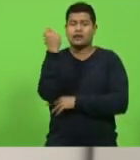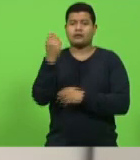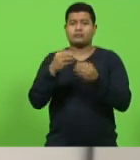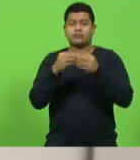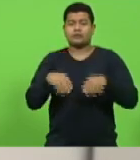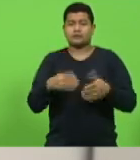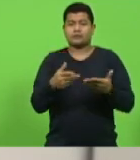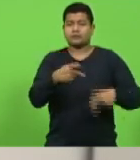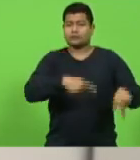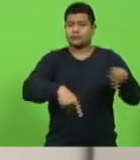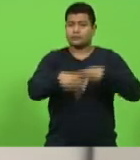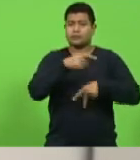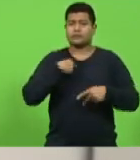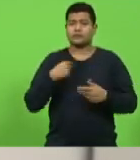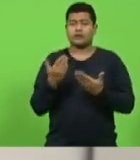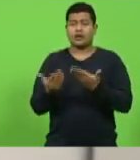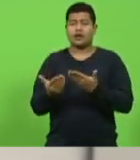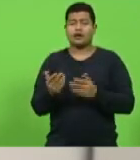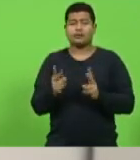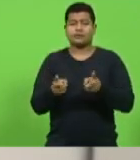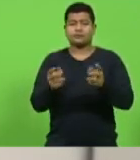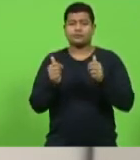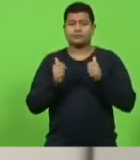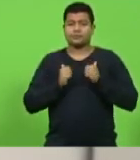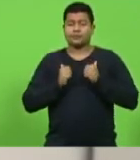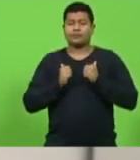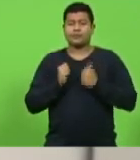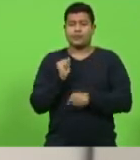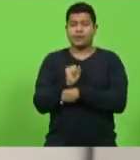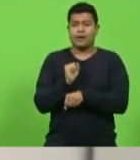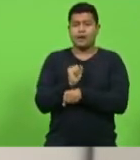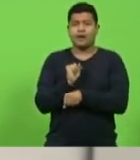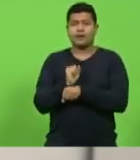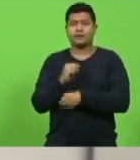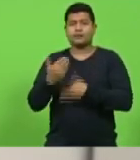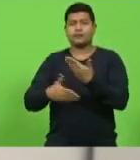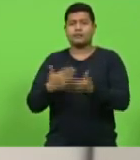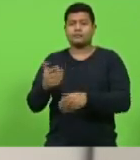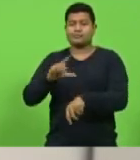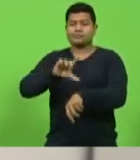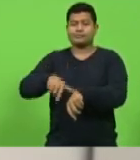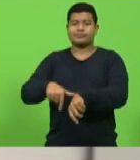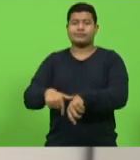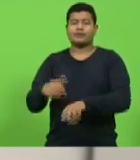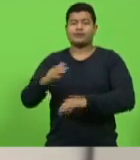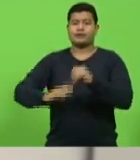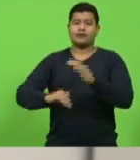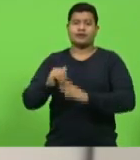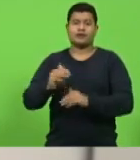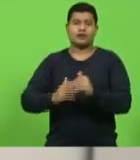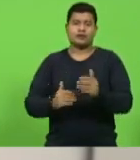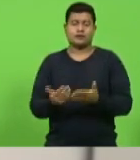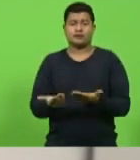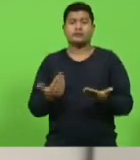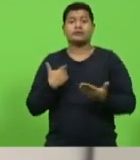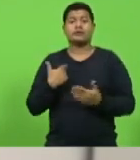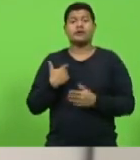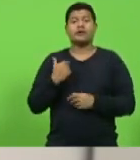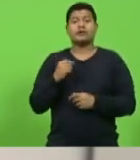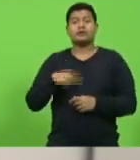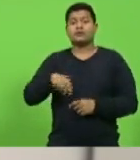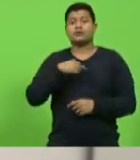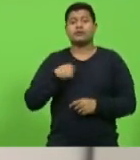quedou-se silente, esperou e agiu tardiamente. E o que esperar da autoridade máxima